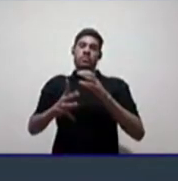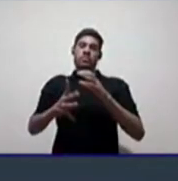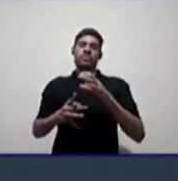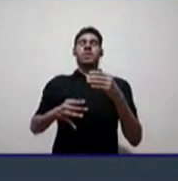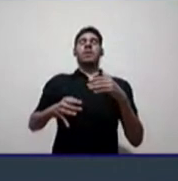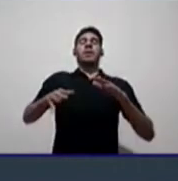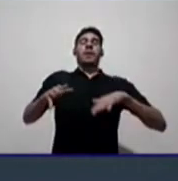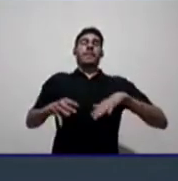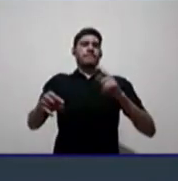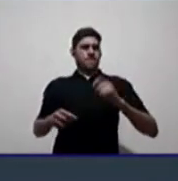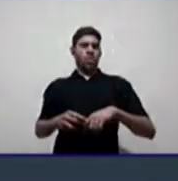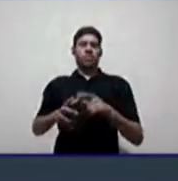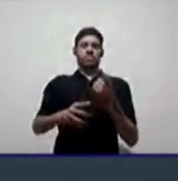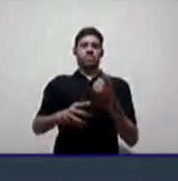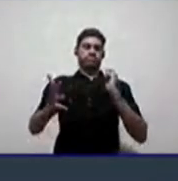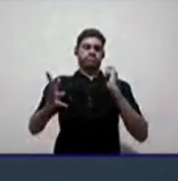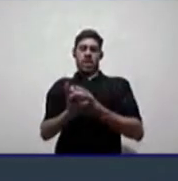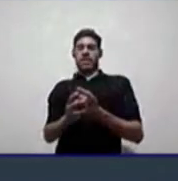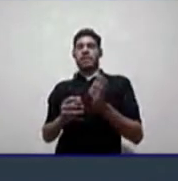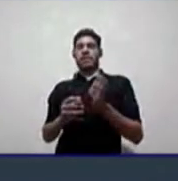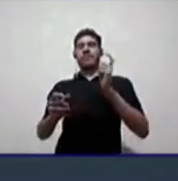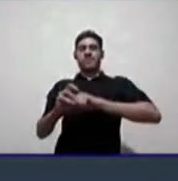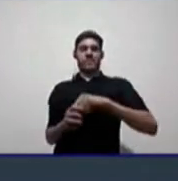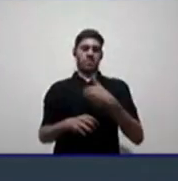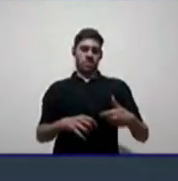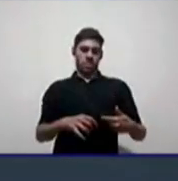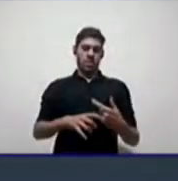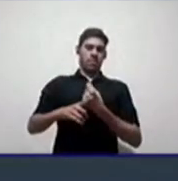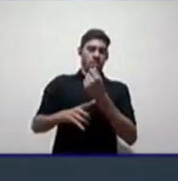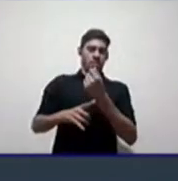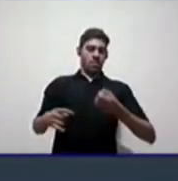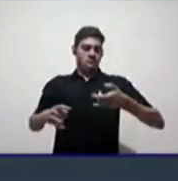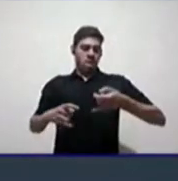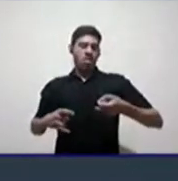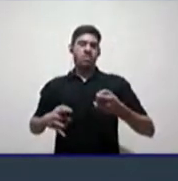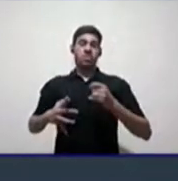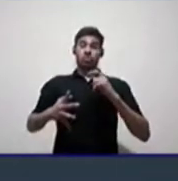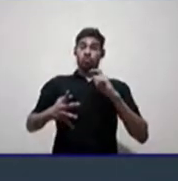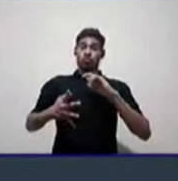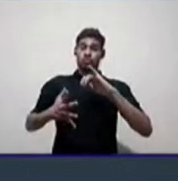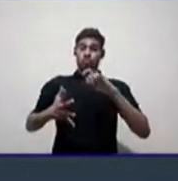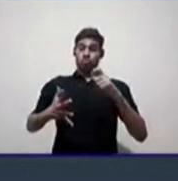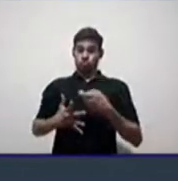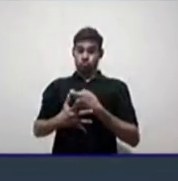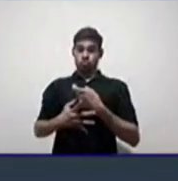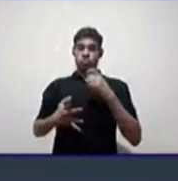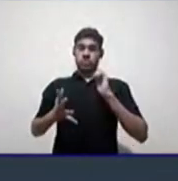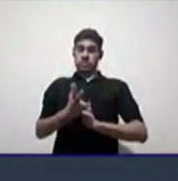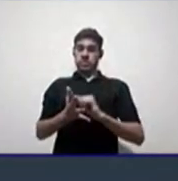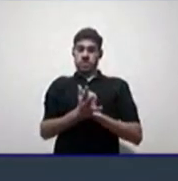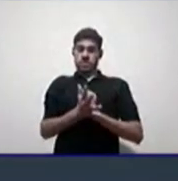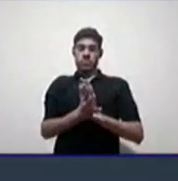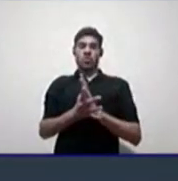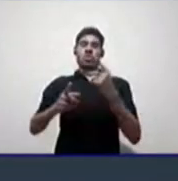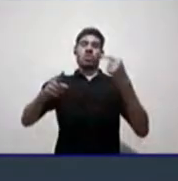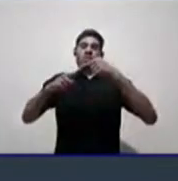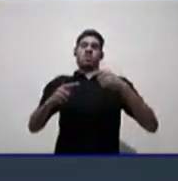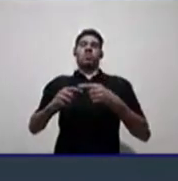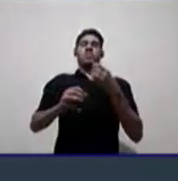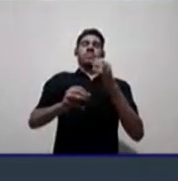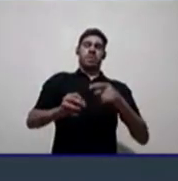sujeitas a ressarcimento ao erário, despesas com juros e multas. Nos termos da jurisprudência desta